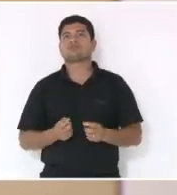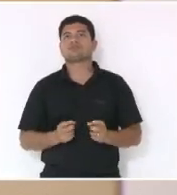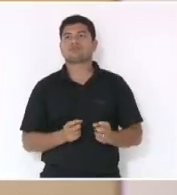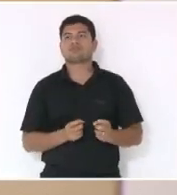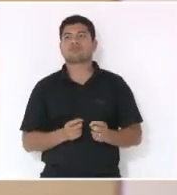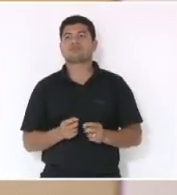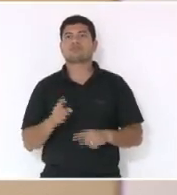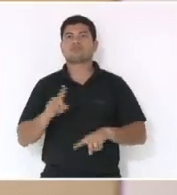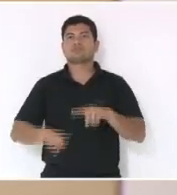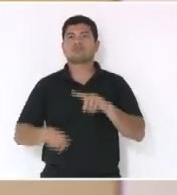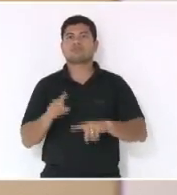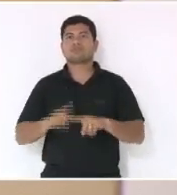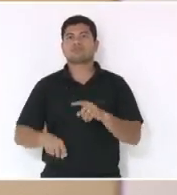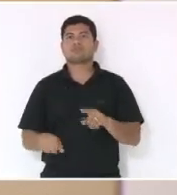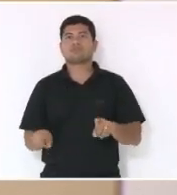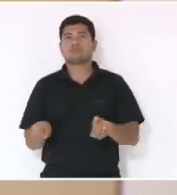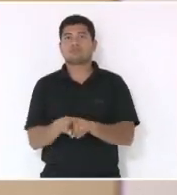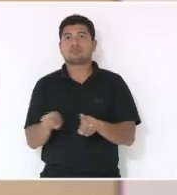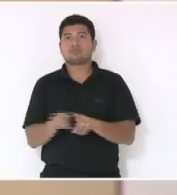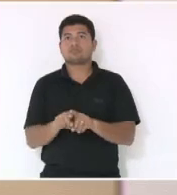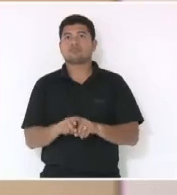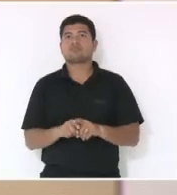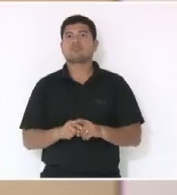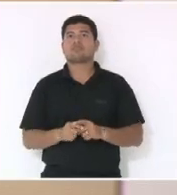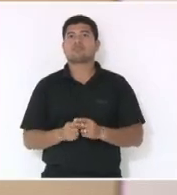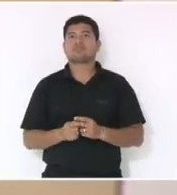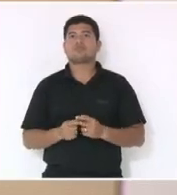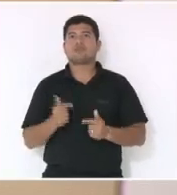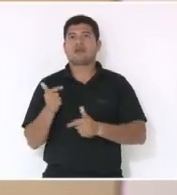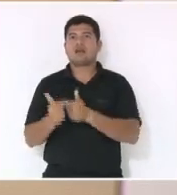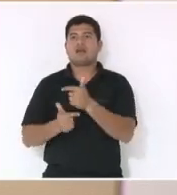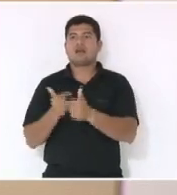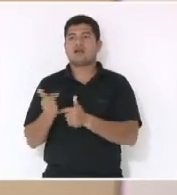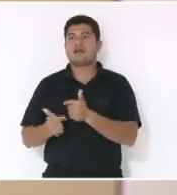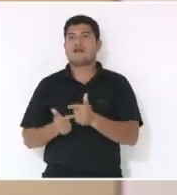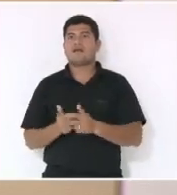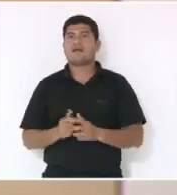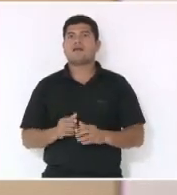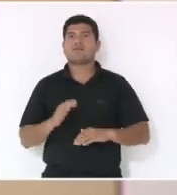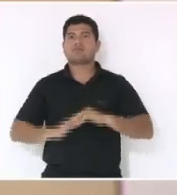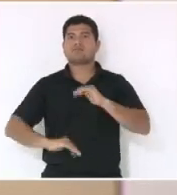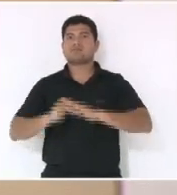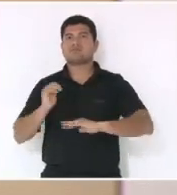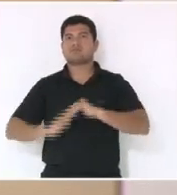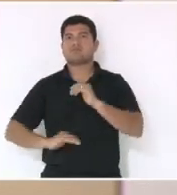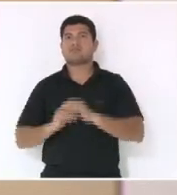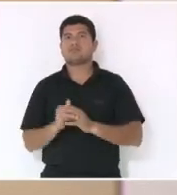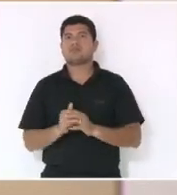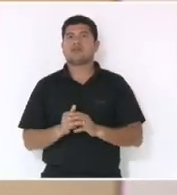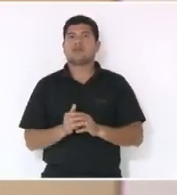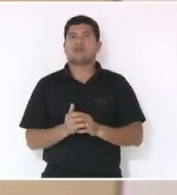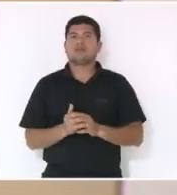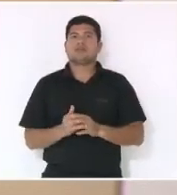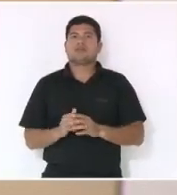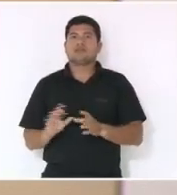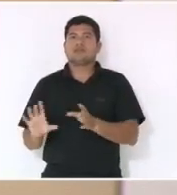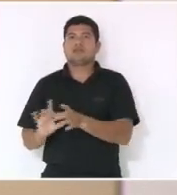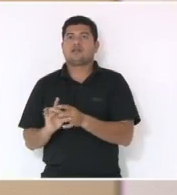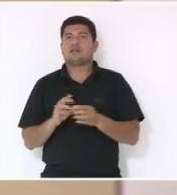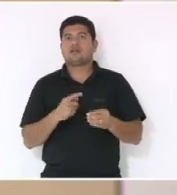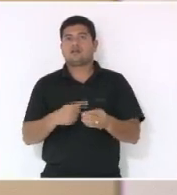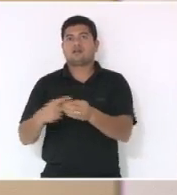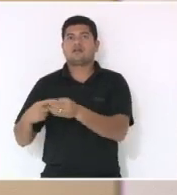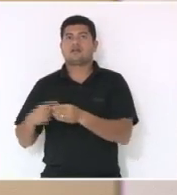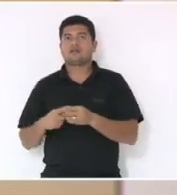e sobre prestações de serviços de transporte interestadual e intermunicipal e de